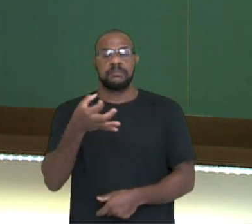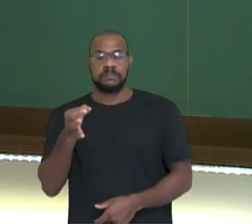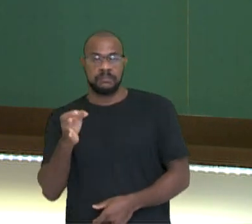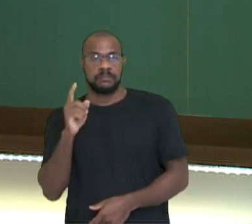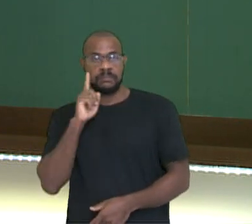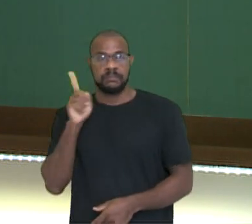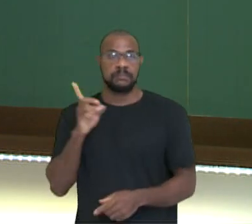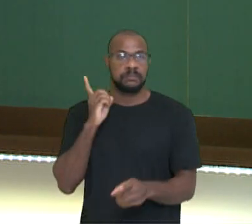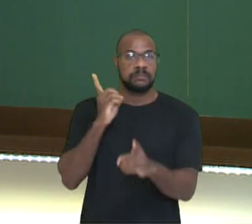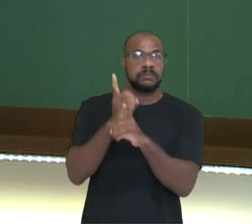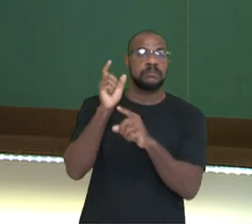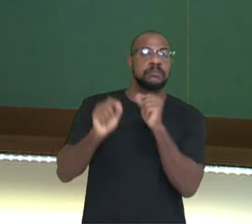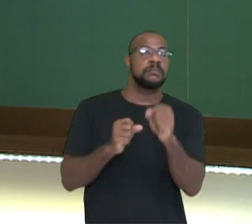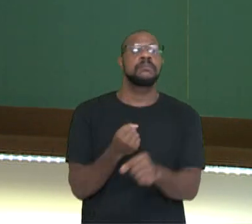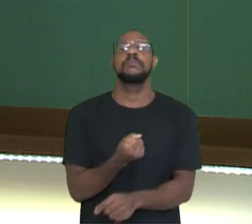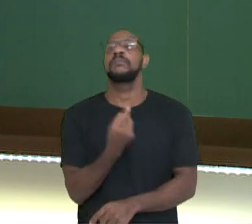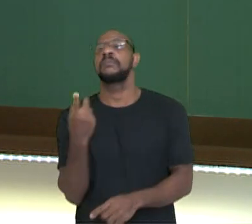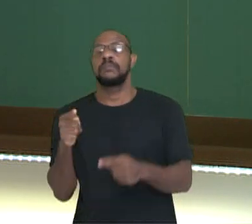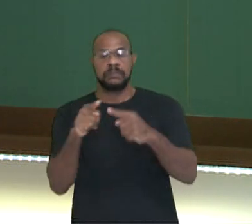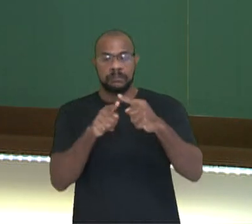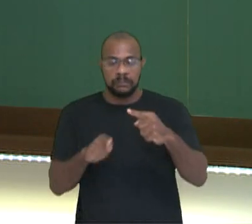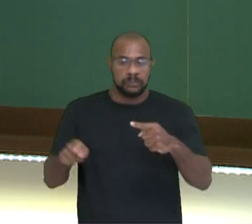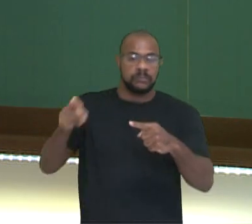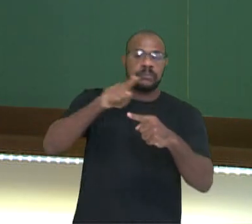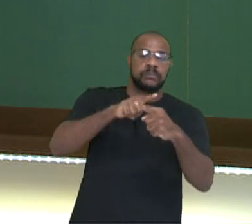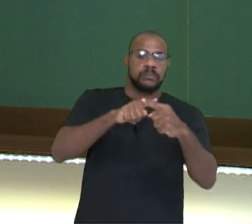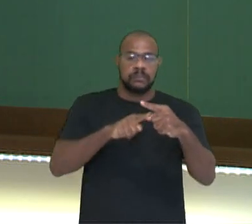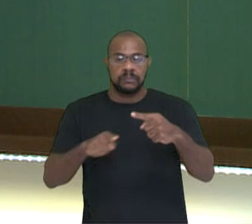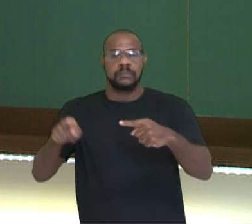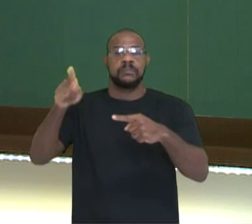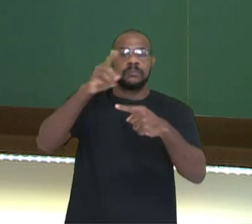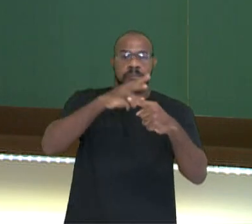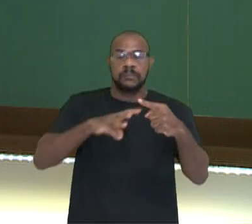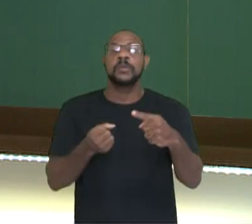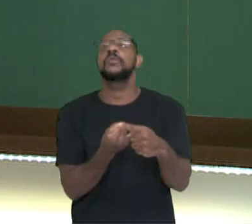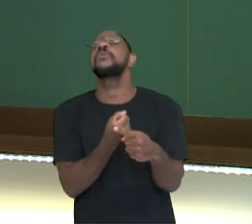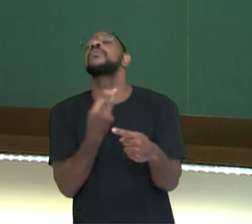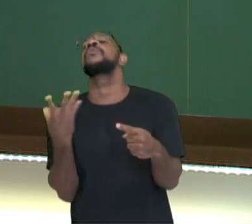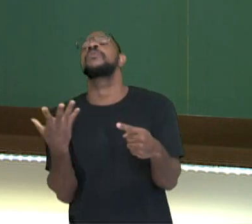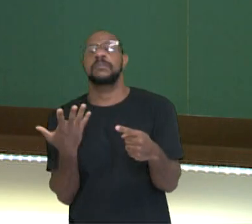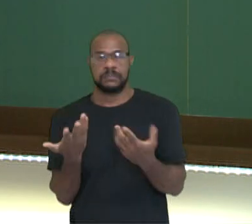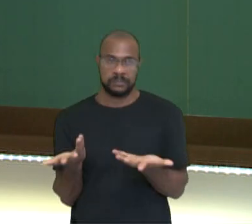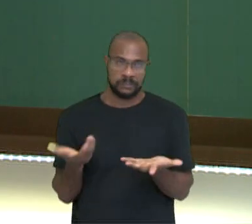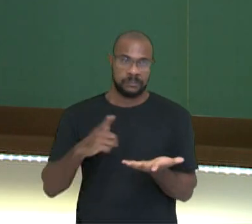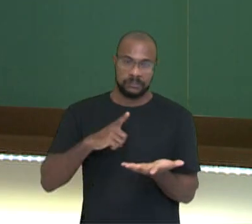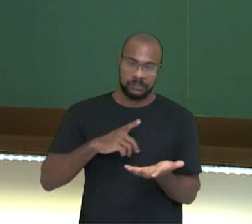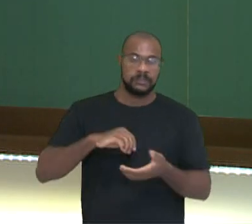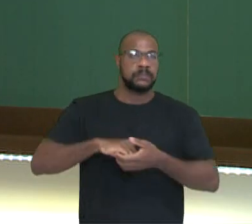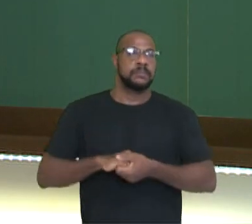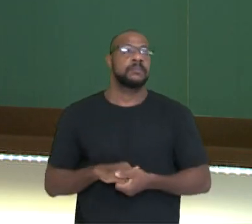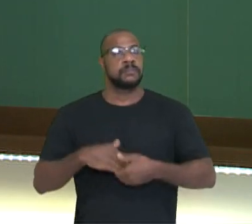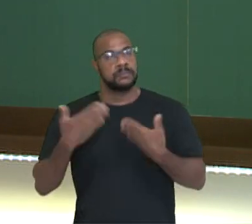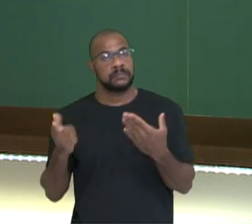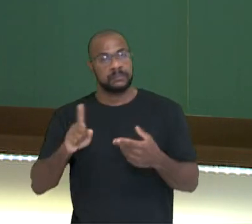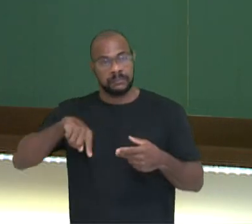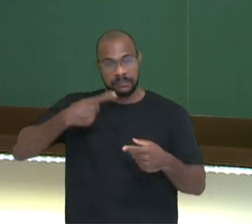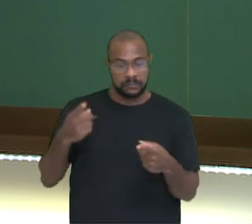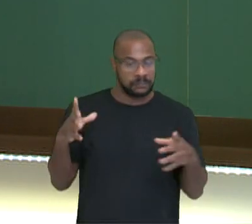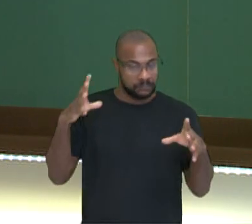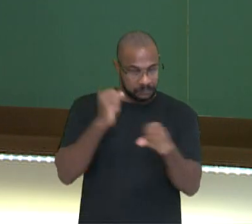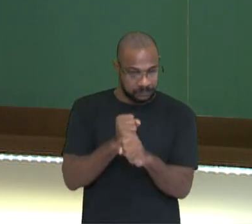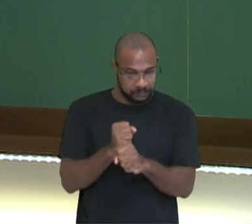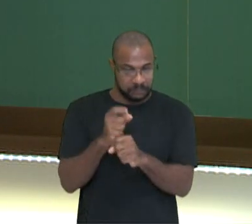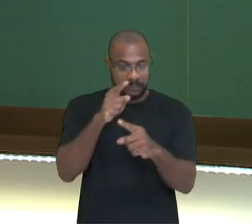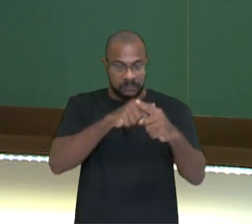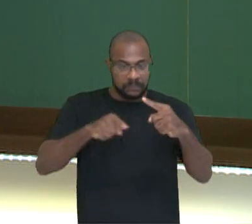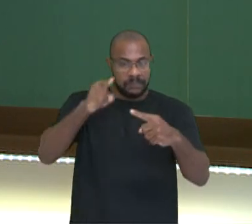Para descobrir quantas voltas esse ângulo dá na circunferência. Depois que eu vi quantas voltas